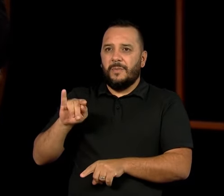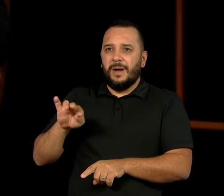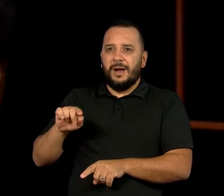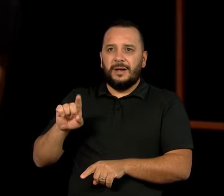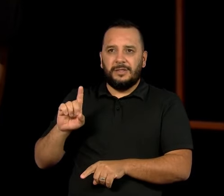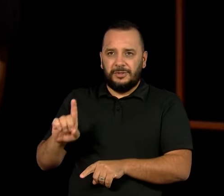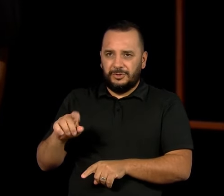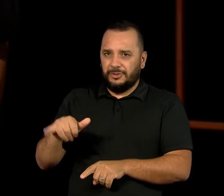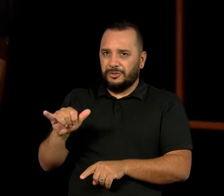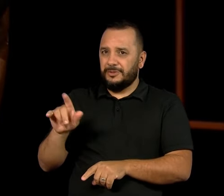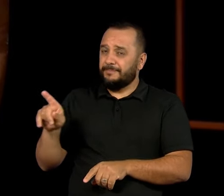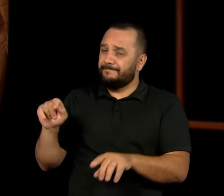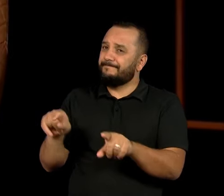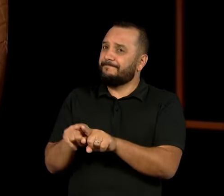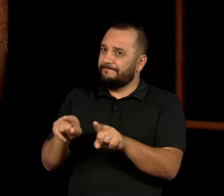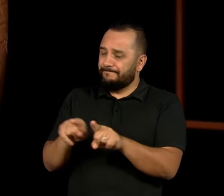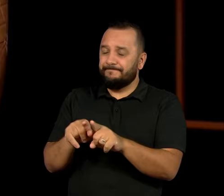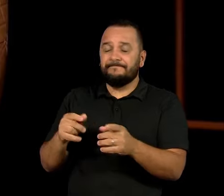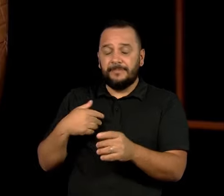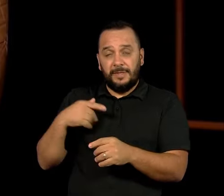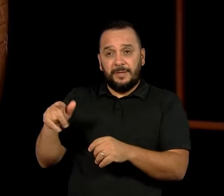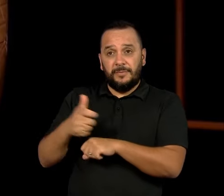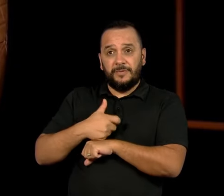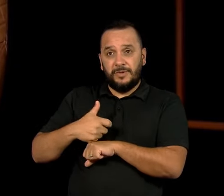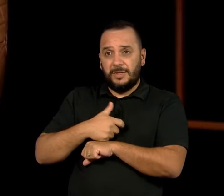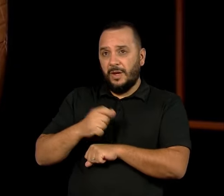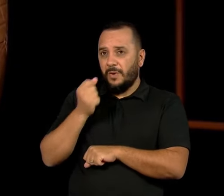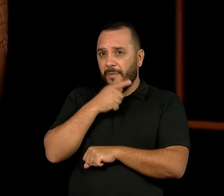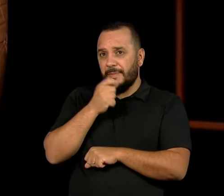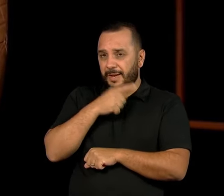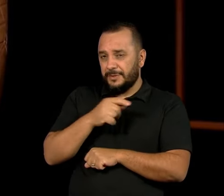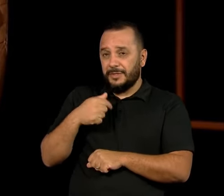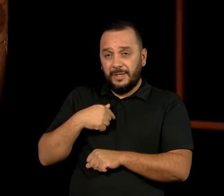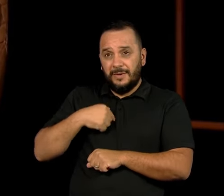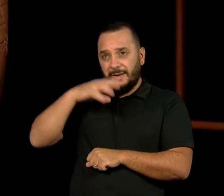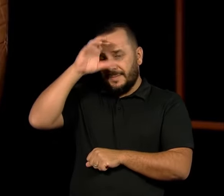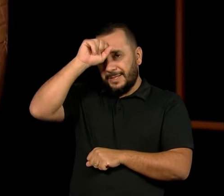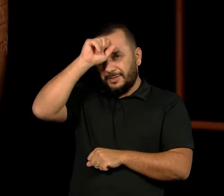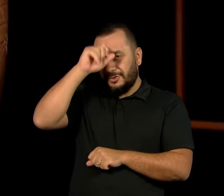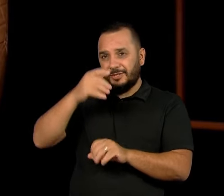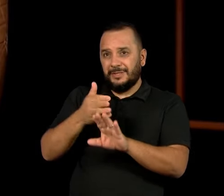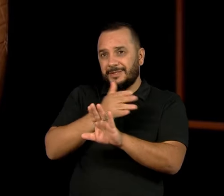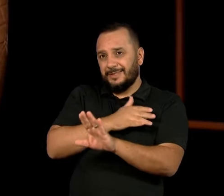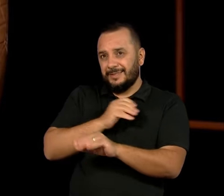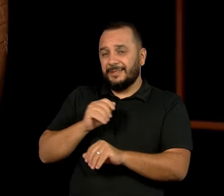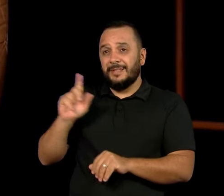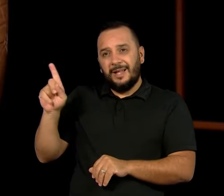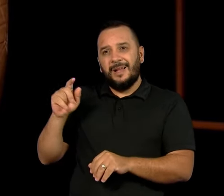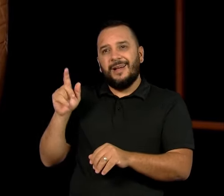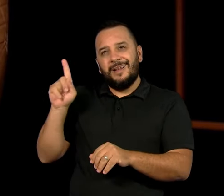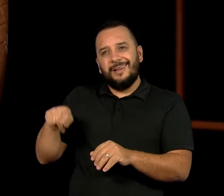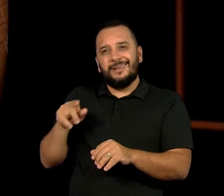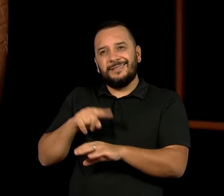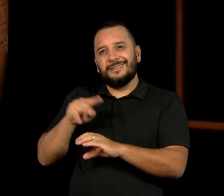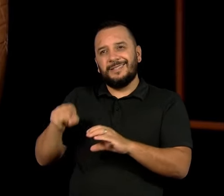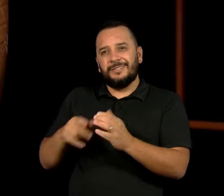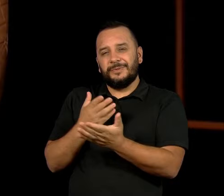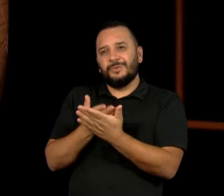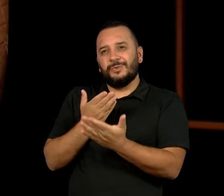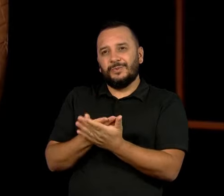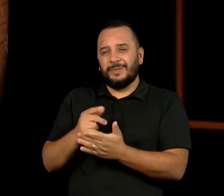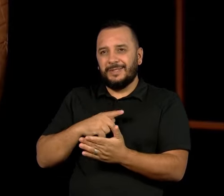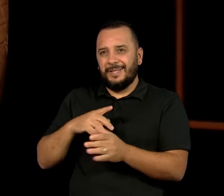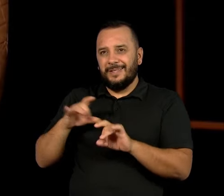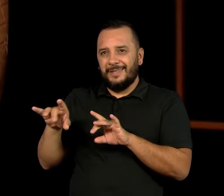mim. A gente aprende no fazer com quem veio antes. Lá é uma ciência que você estuda, que tem